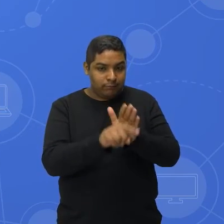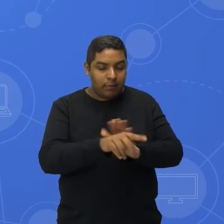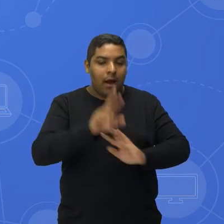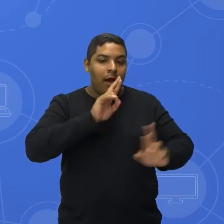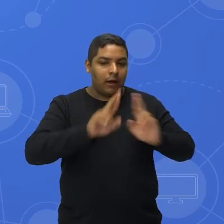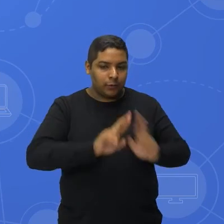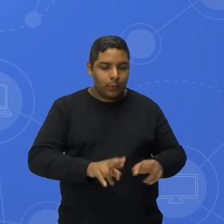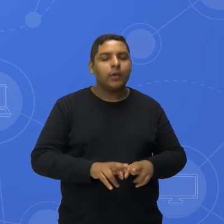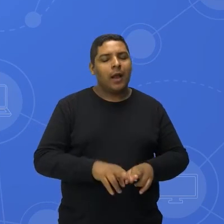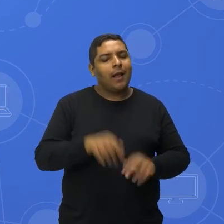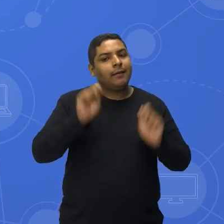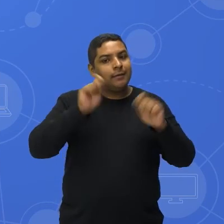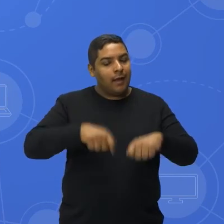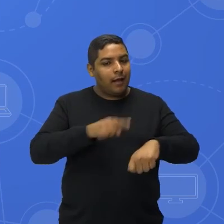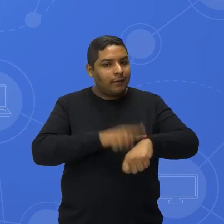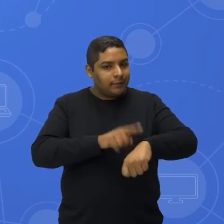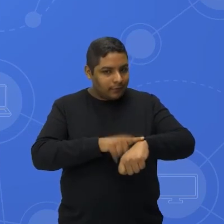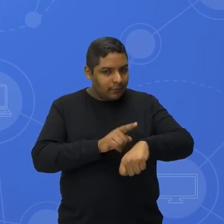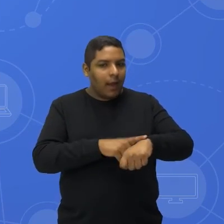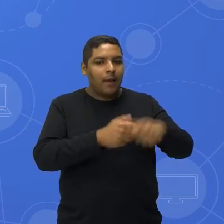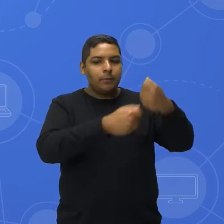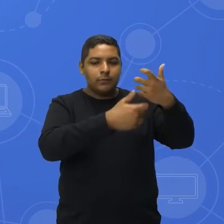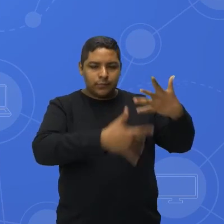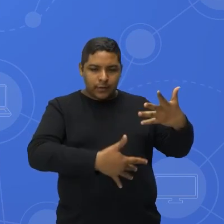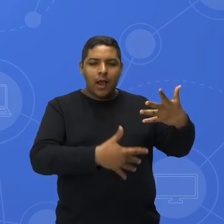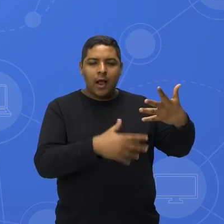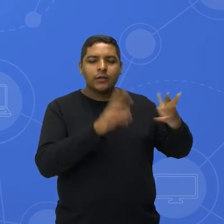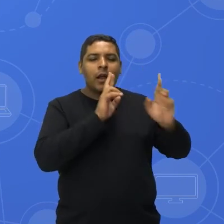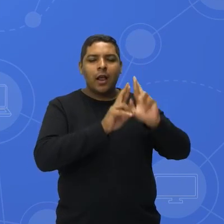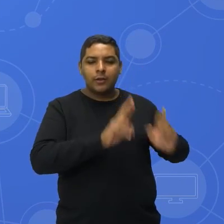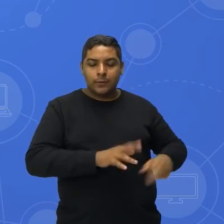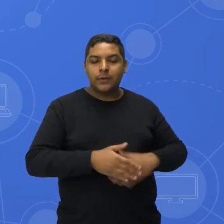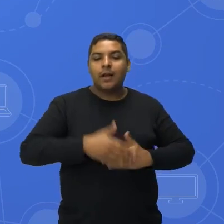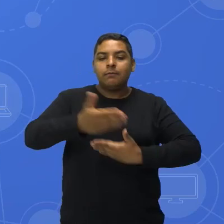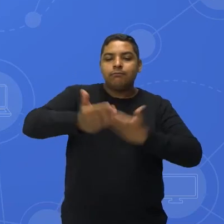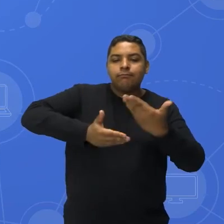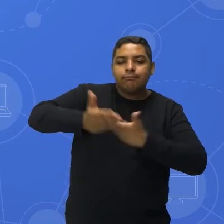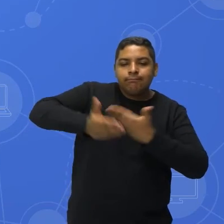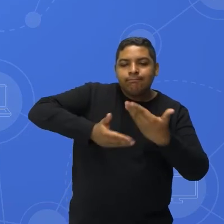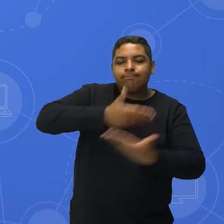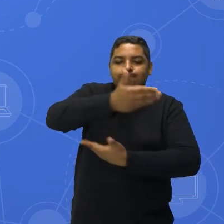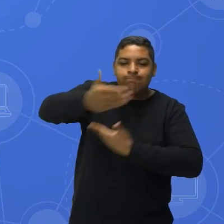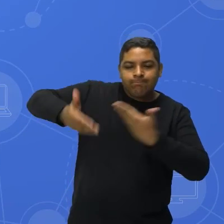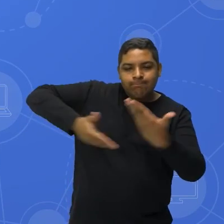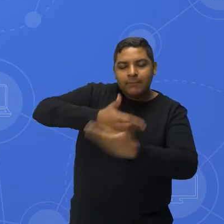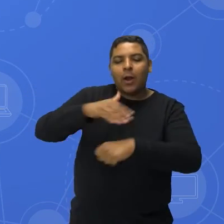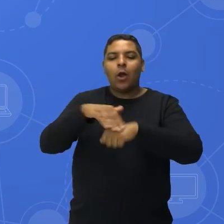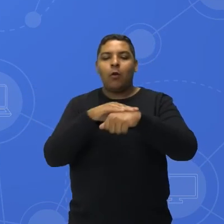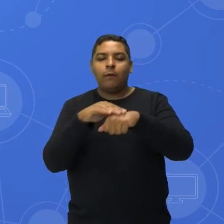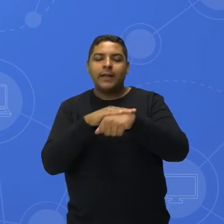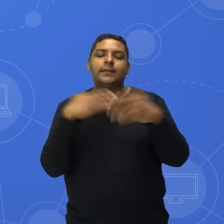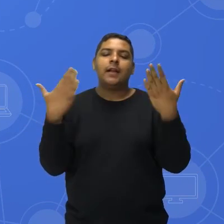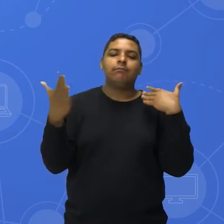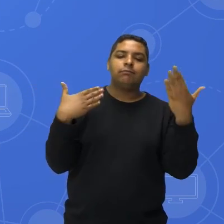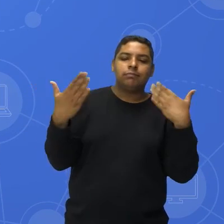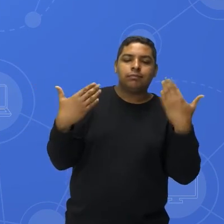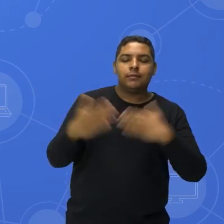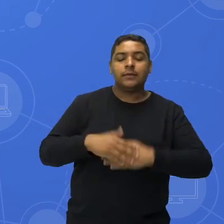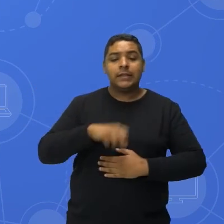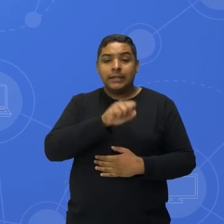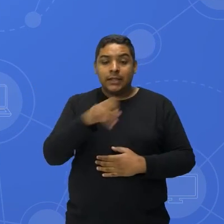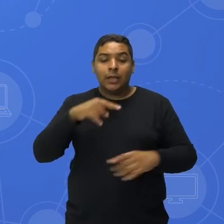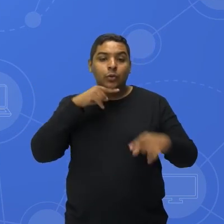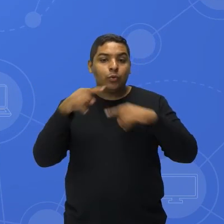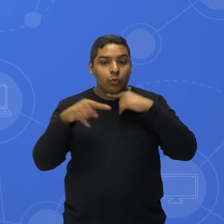de responder lá no chat, tá, gente? Esse é o momento aqui da interatividade, da gente conversar um pouquinho, de vocês